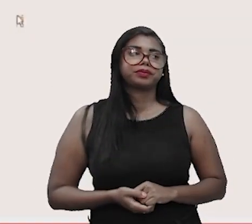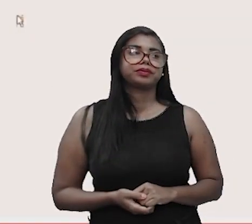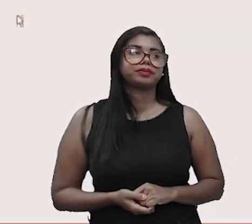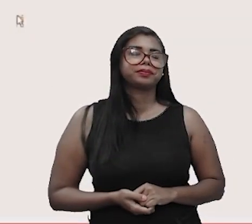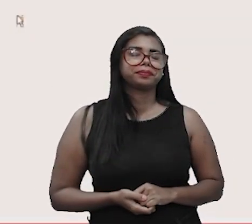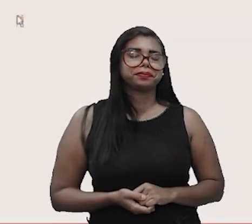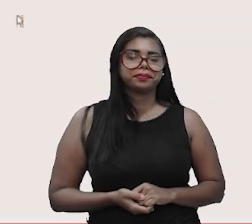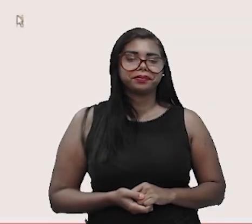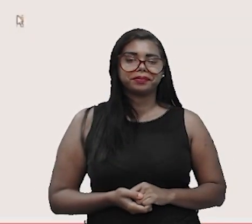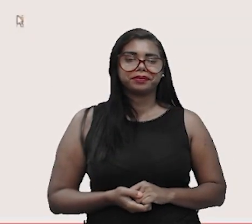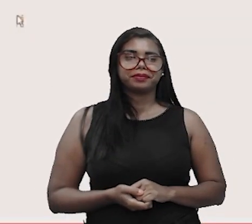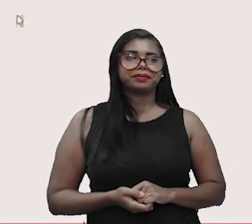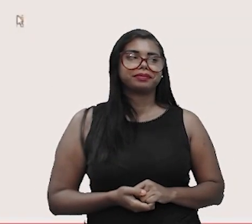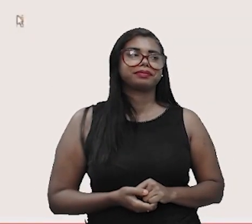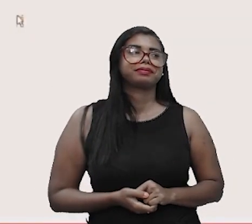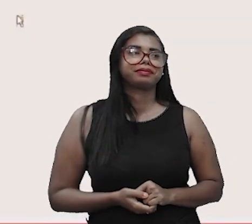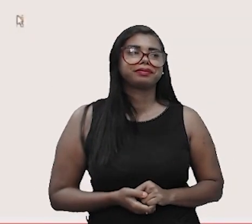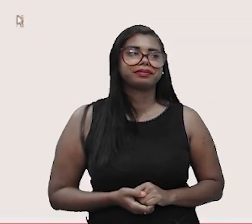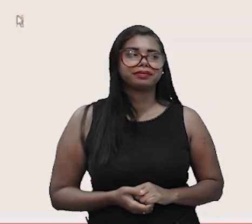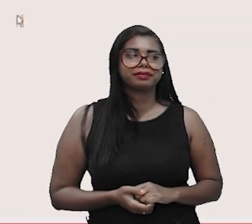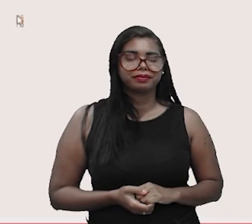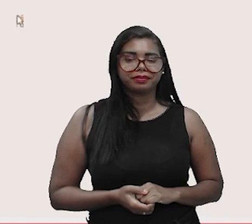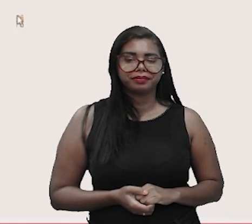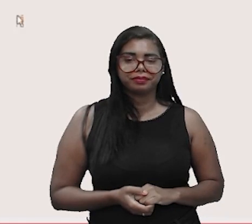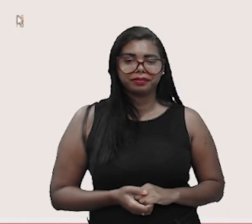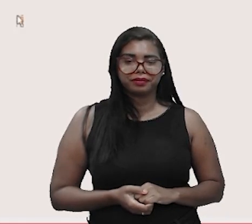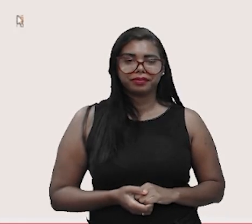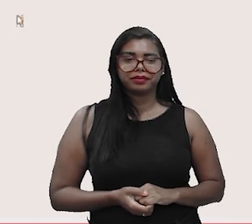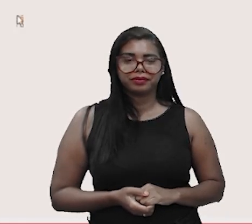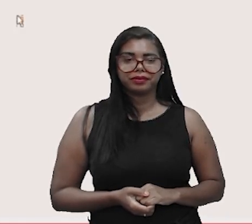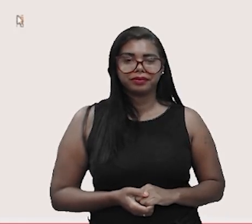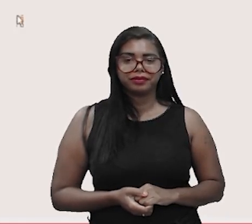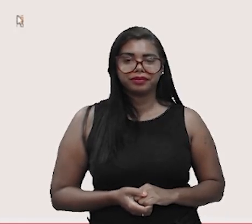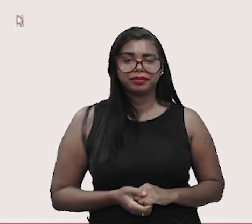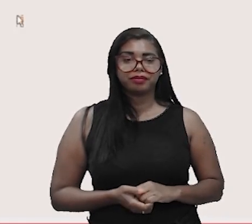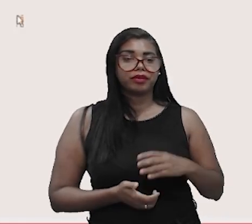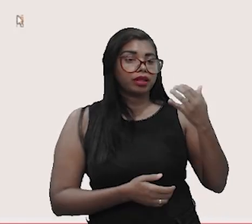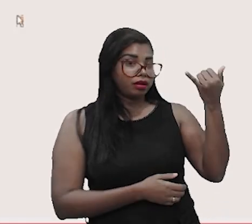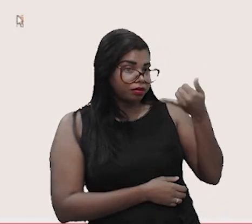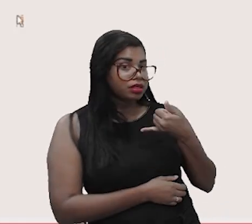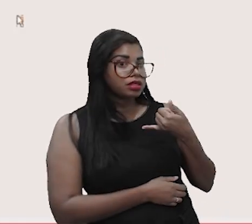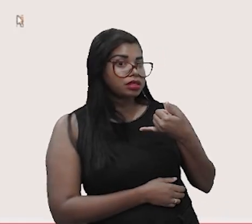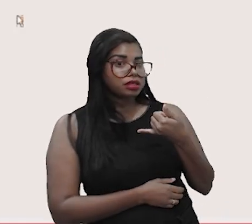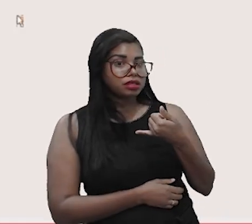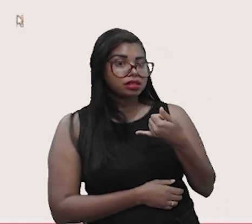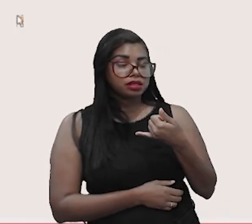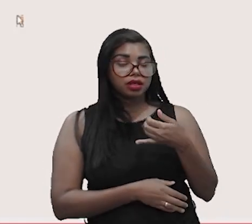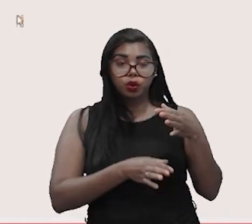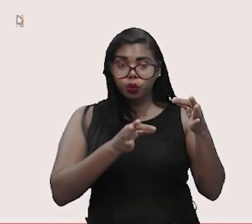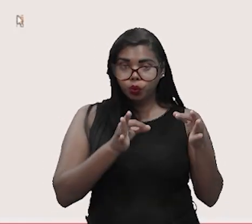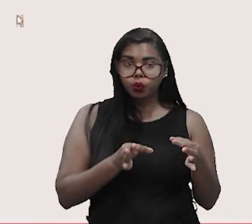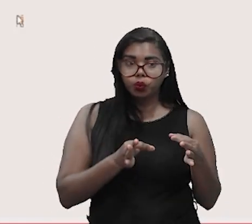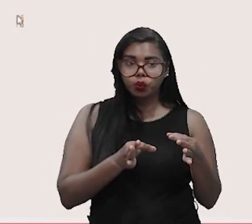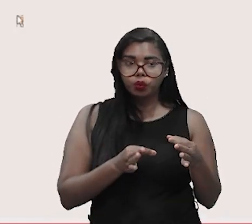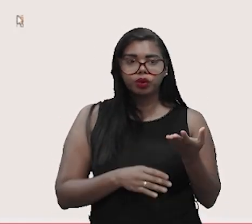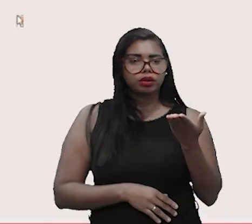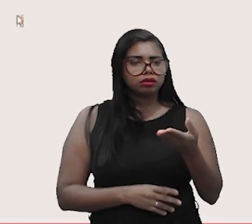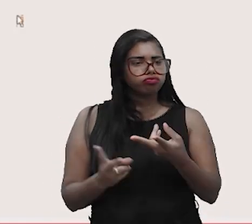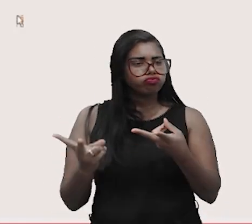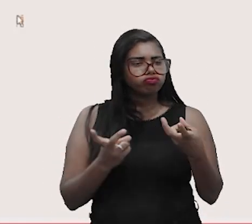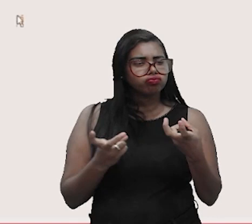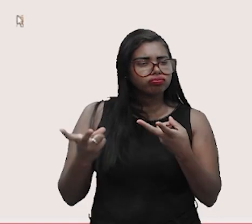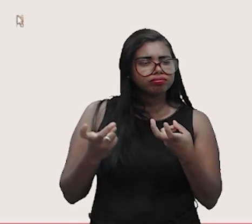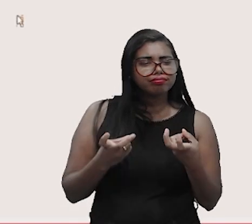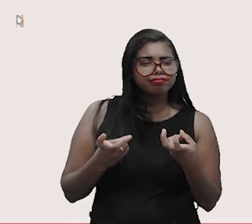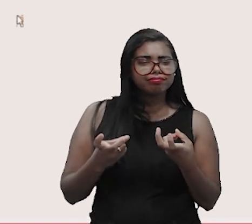papos, né? Então, me disseram-me, o correto é. Então, você vai percebendo aí que foi criado